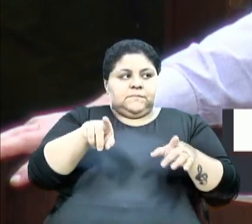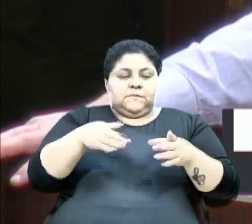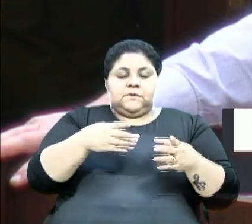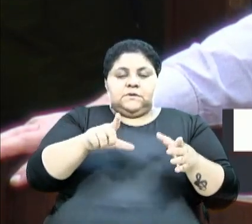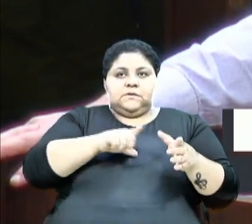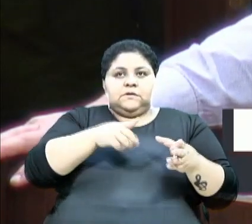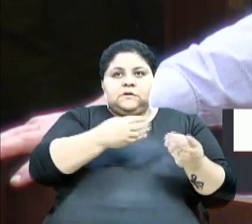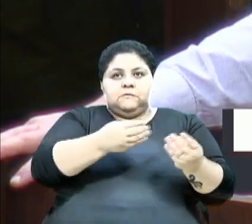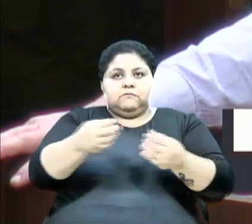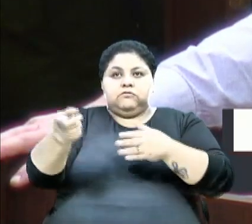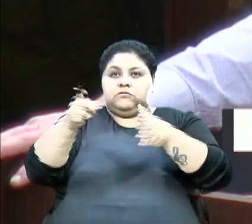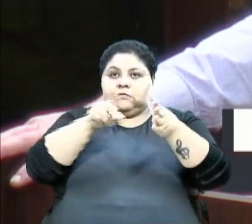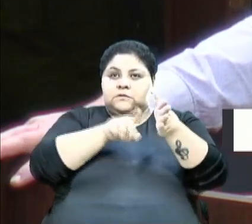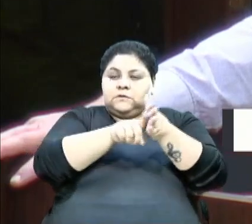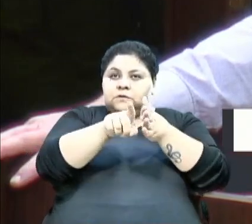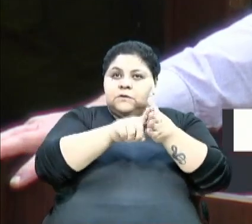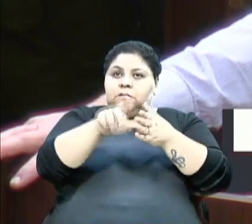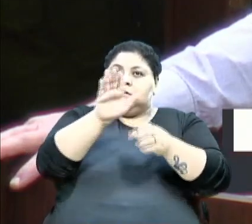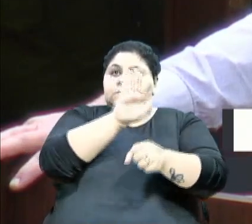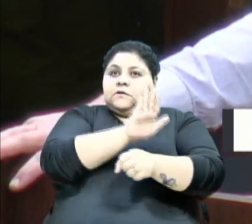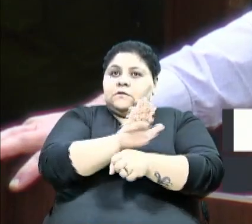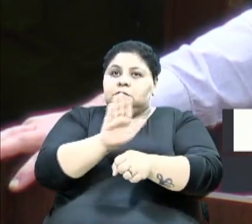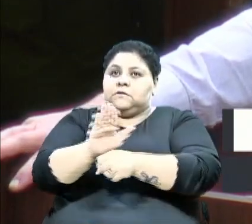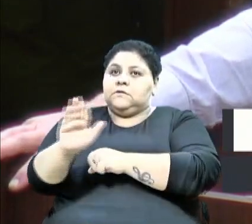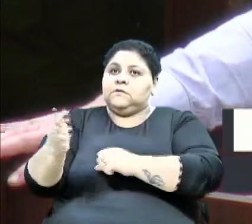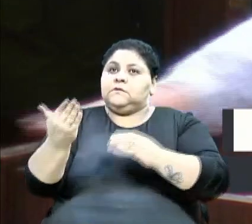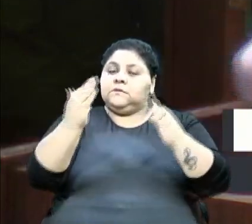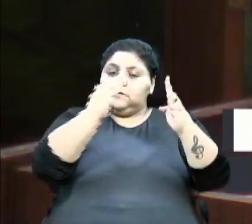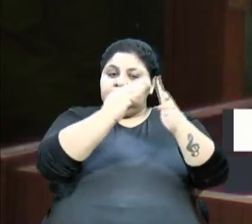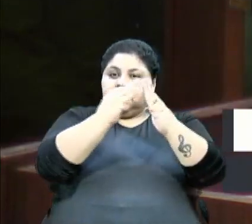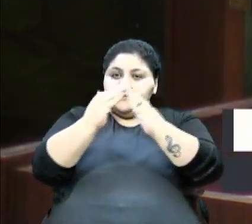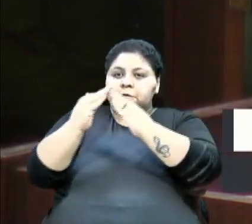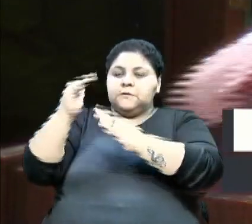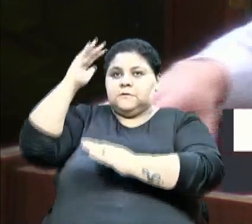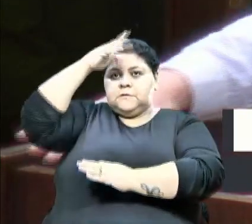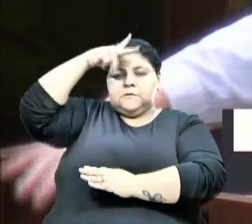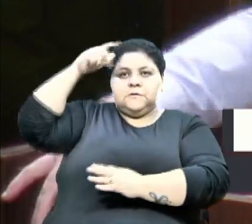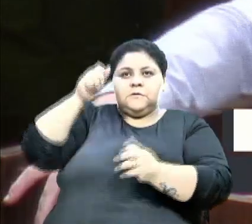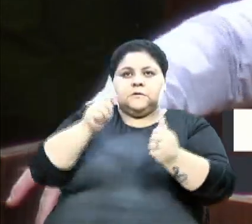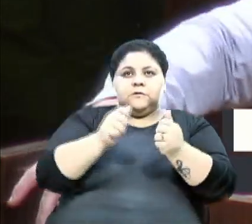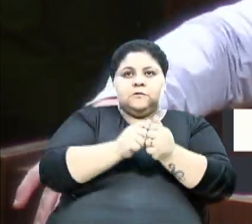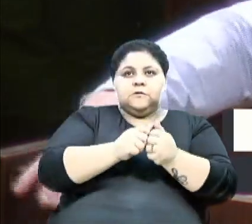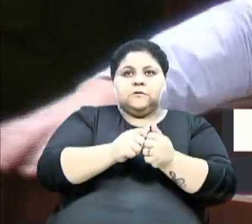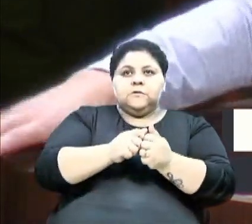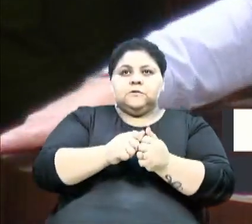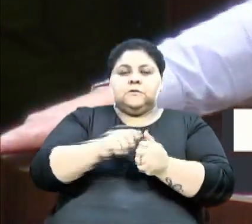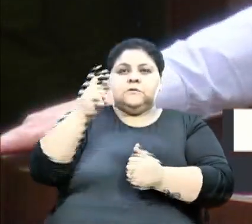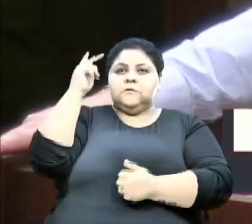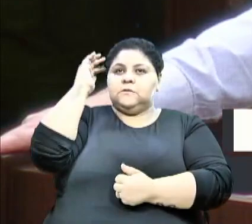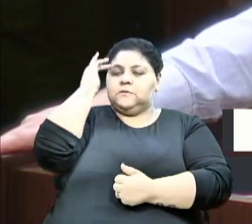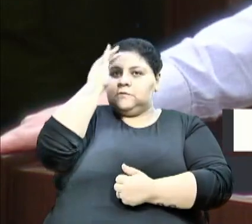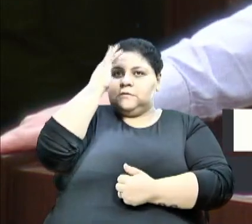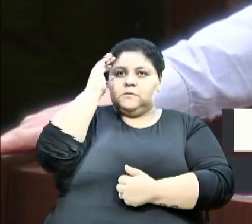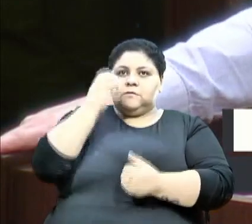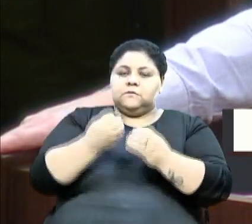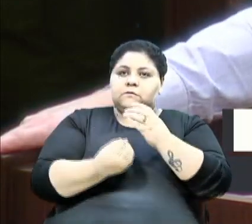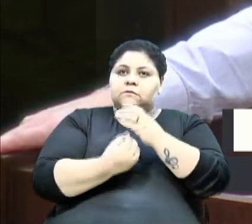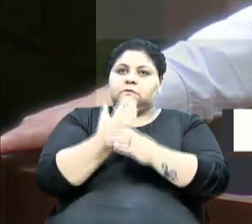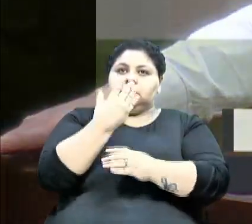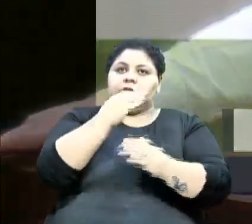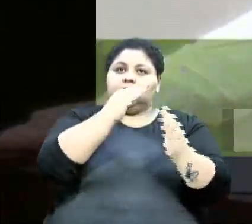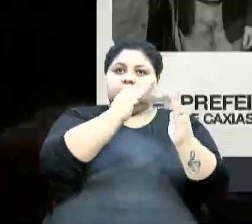muita espera, que é a questão habitacional no município. Então, junto com o prefeito Adiló, na semana passada, lançamos o